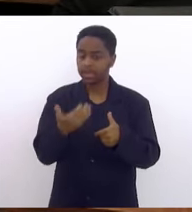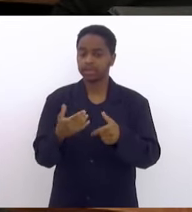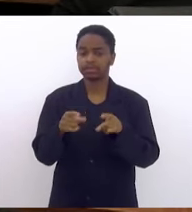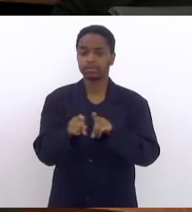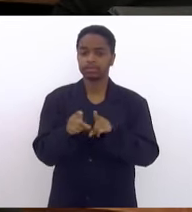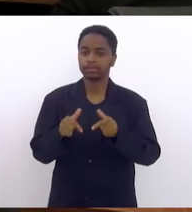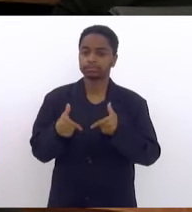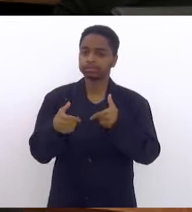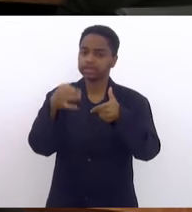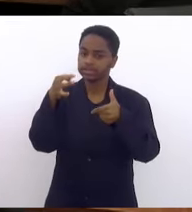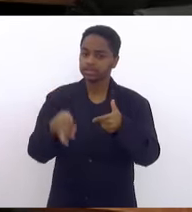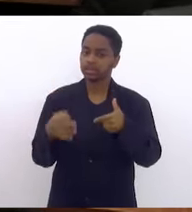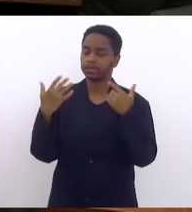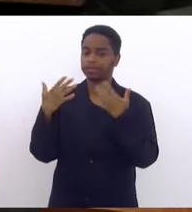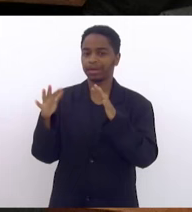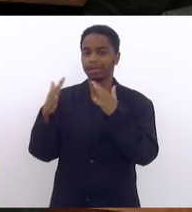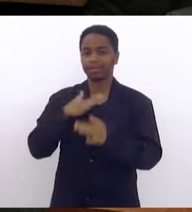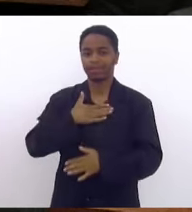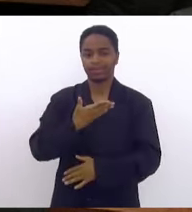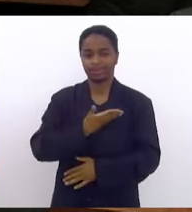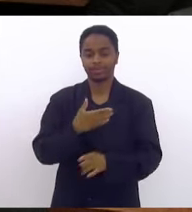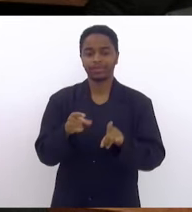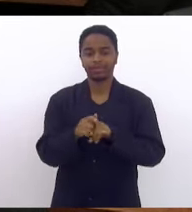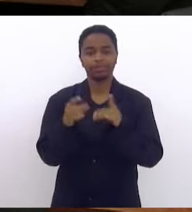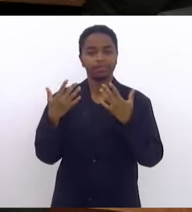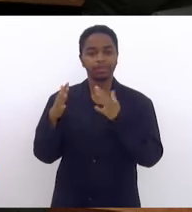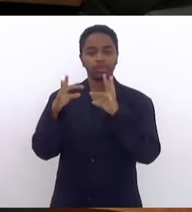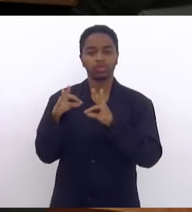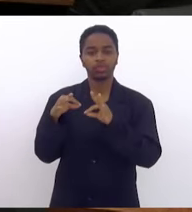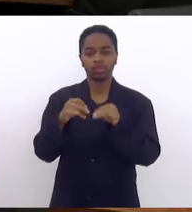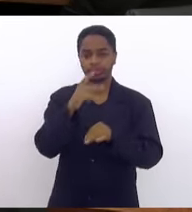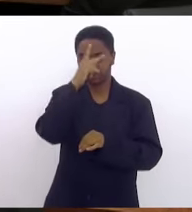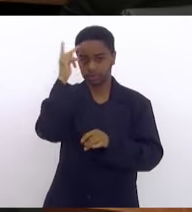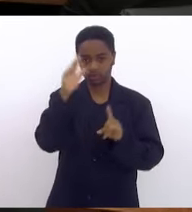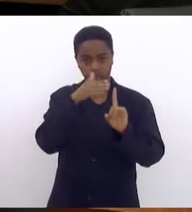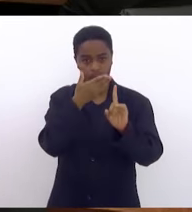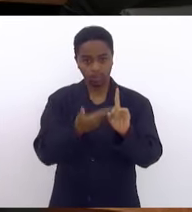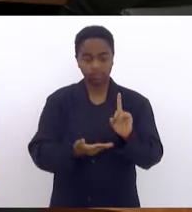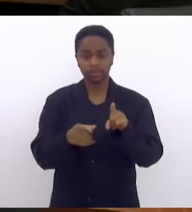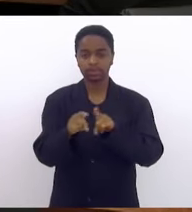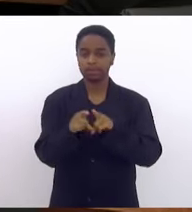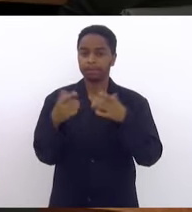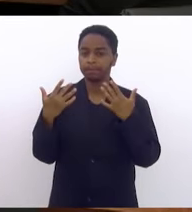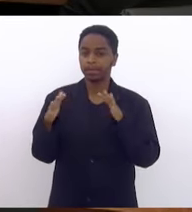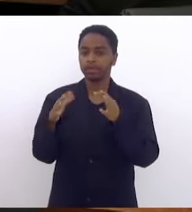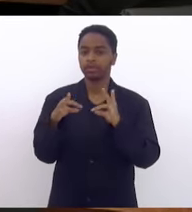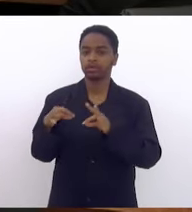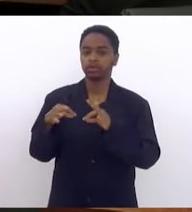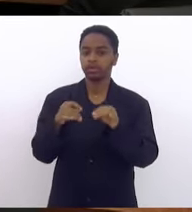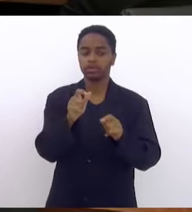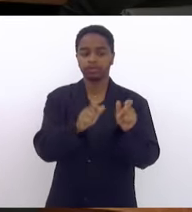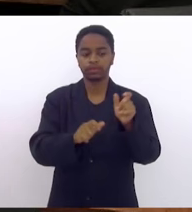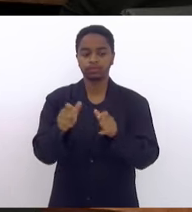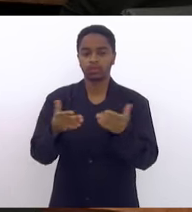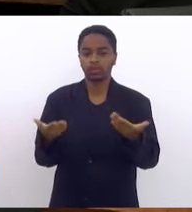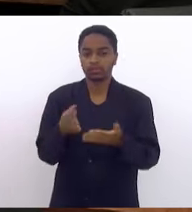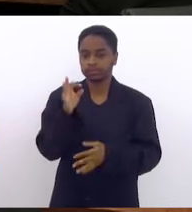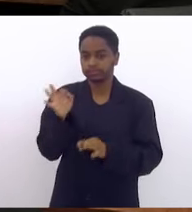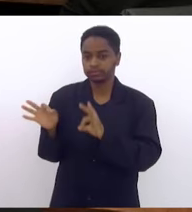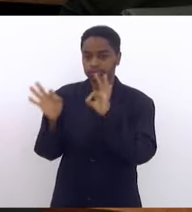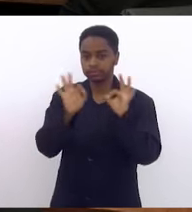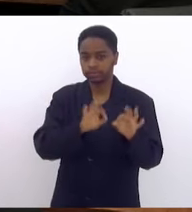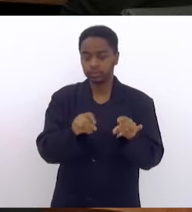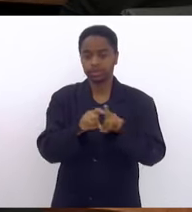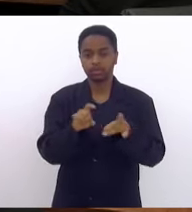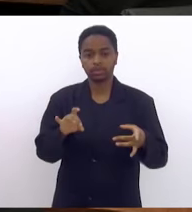certo. Parabéns, meu amigo. Parabéns a todos os homenageados. Parabéns a todos que estão aqui hoje prestigiando, fazendo